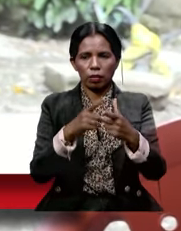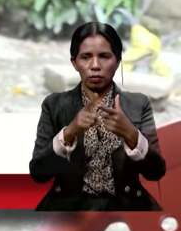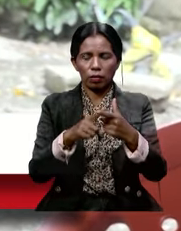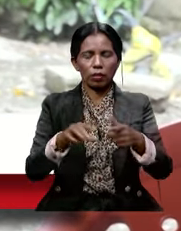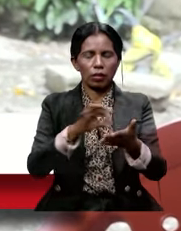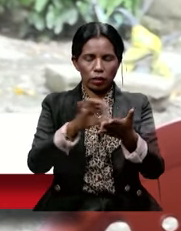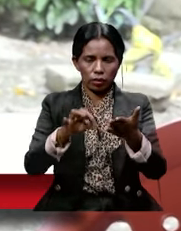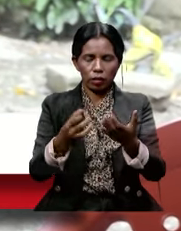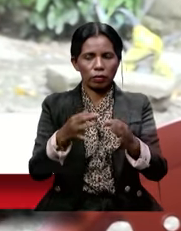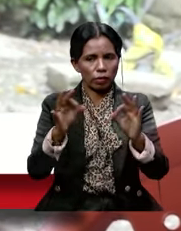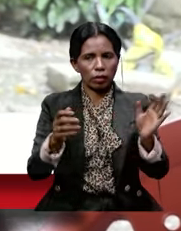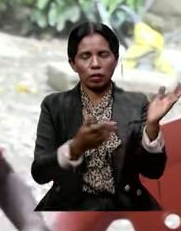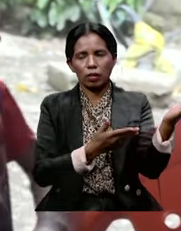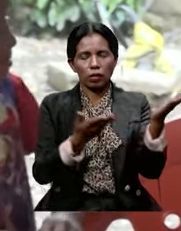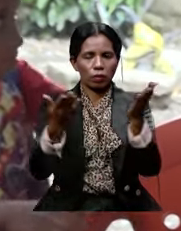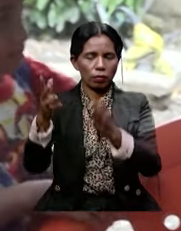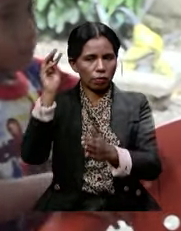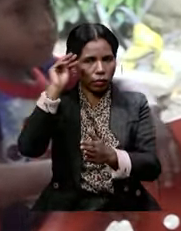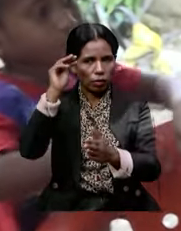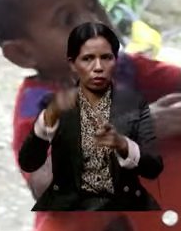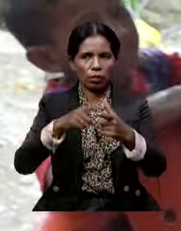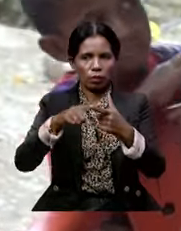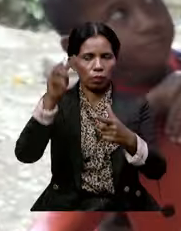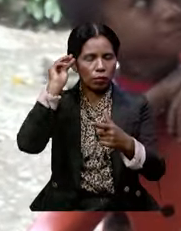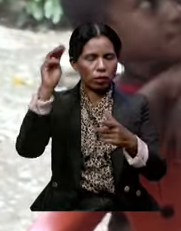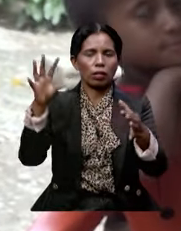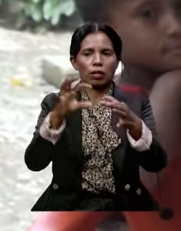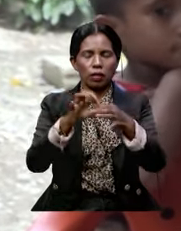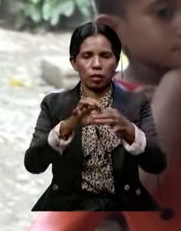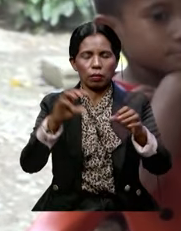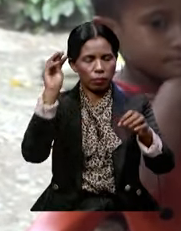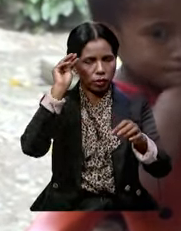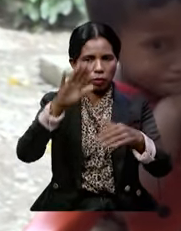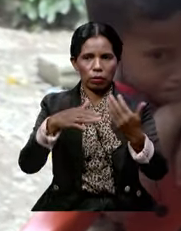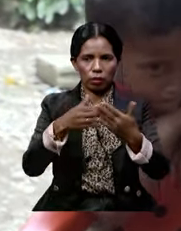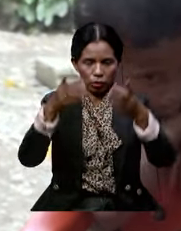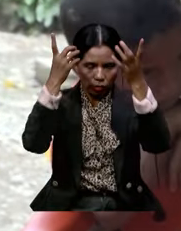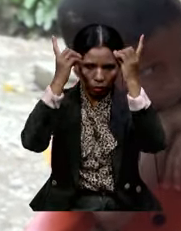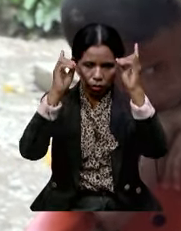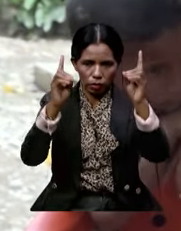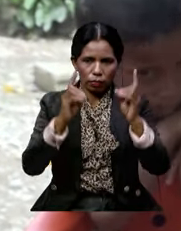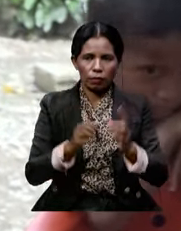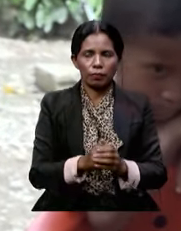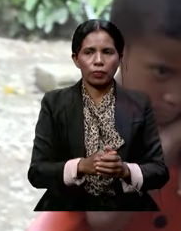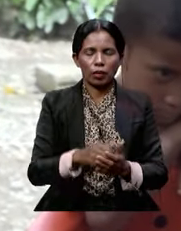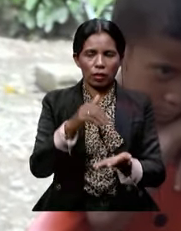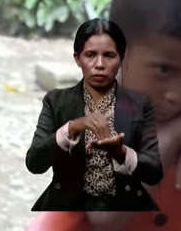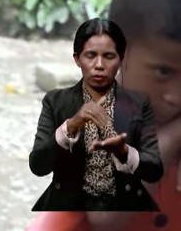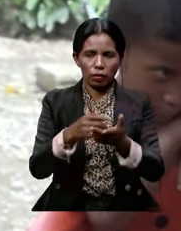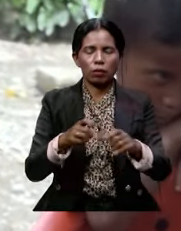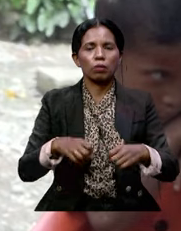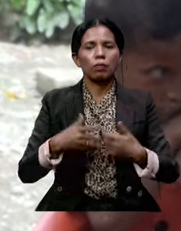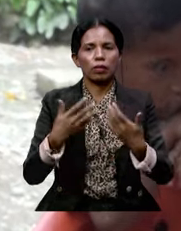voto entrega ba ministério depois ministério lina ministério sira ma kabele ola decisão estuda e depois o